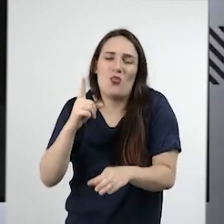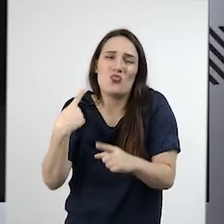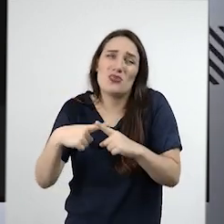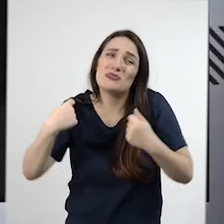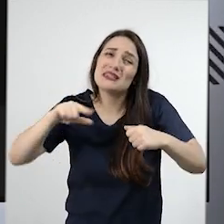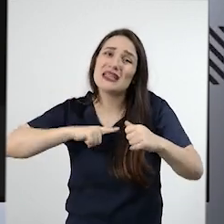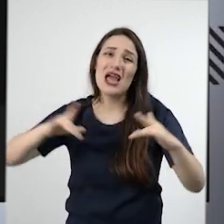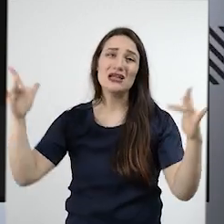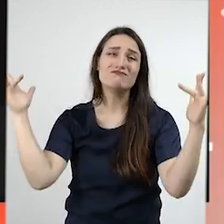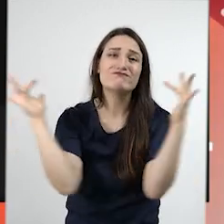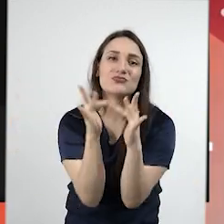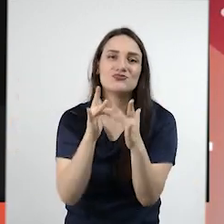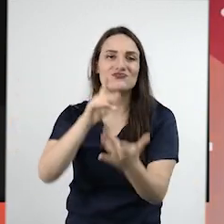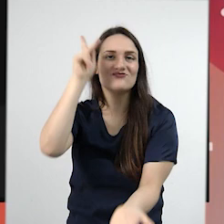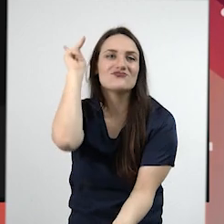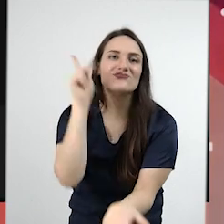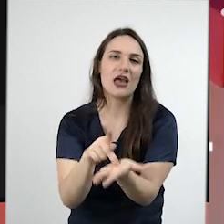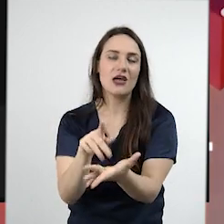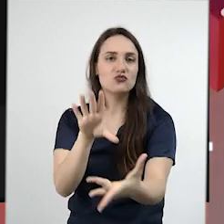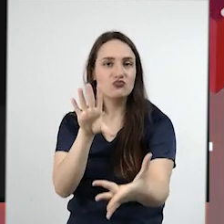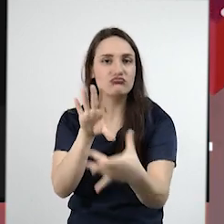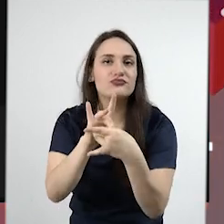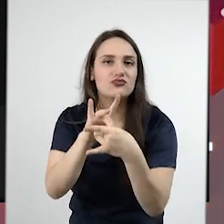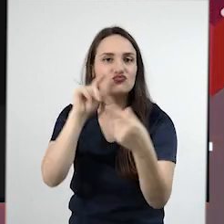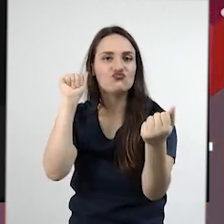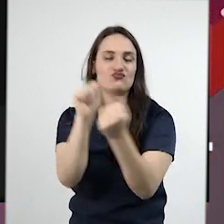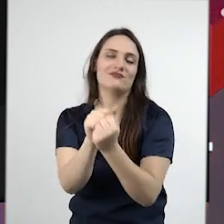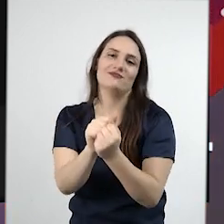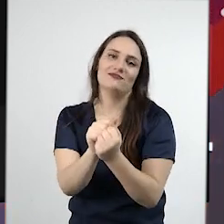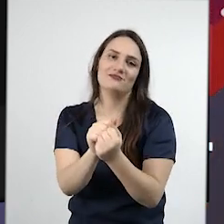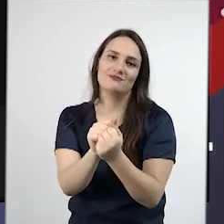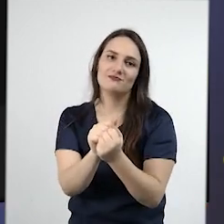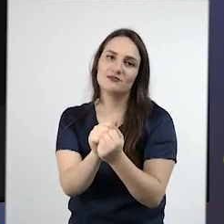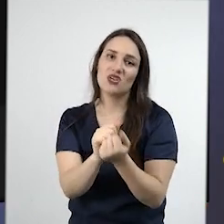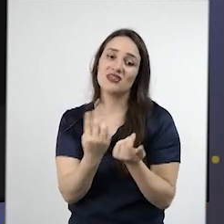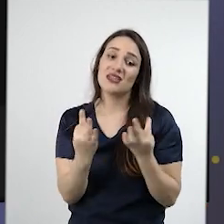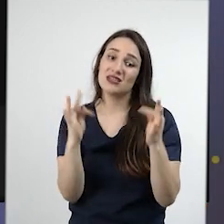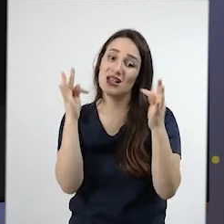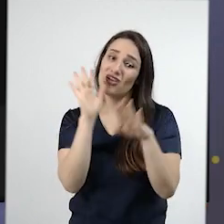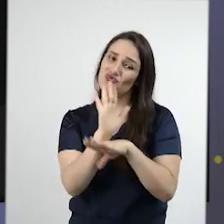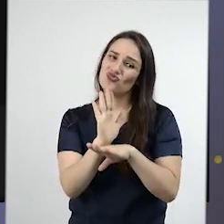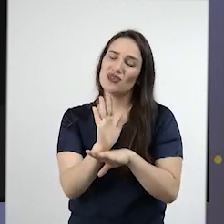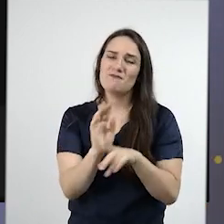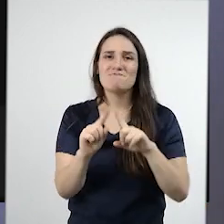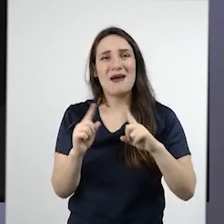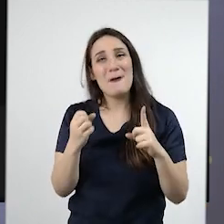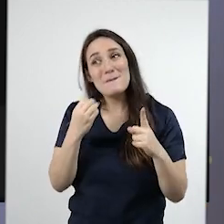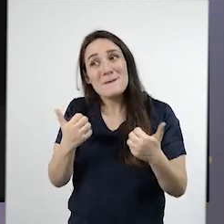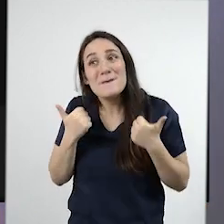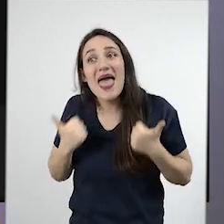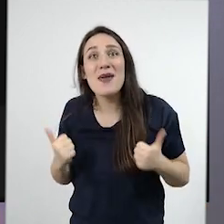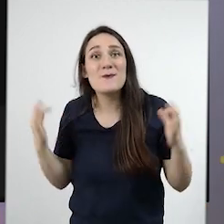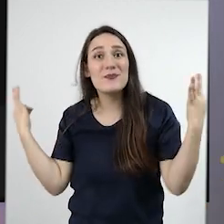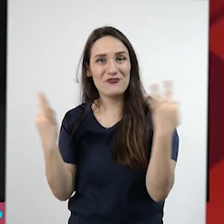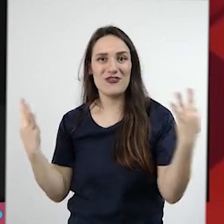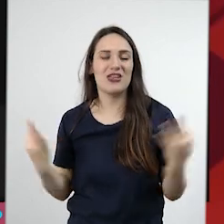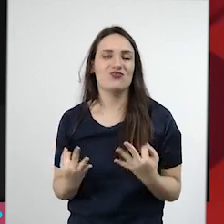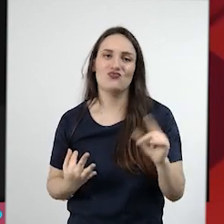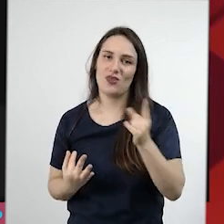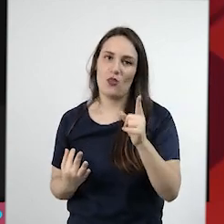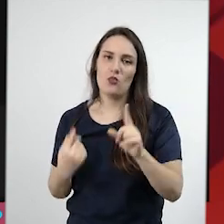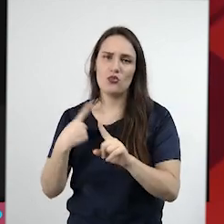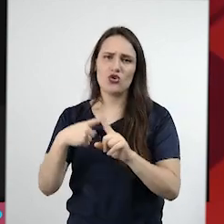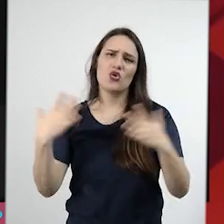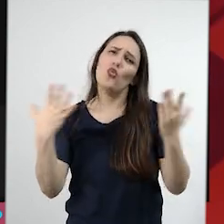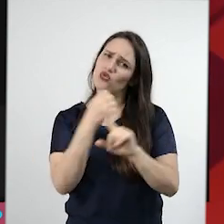de interrelacionar, ela, apesar da nossa sociedade hoje ser uma